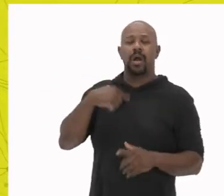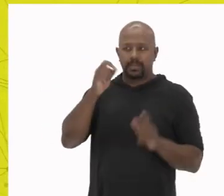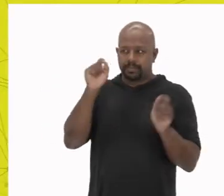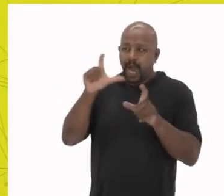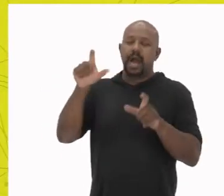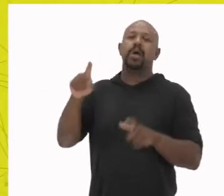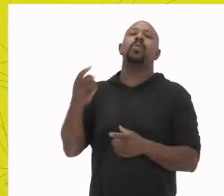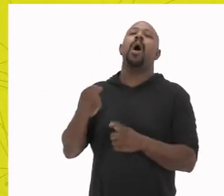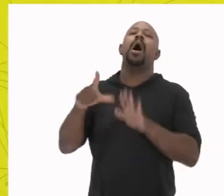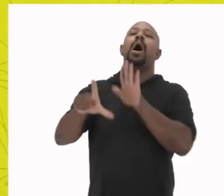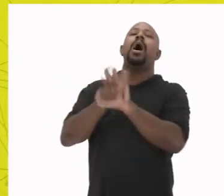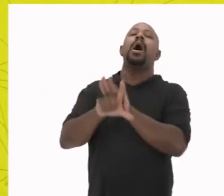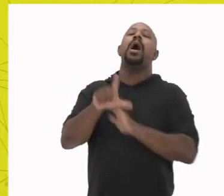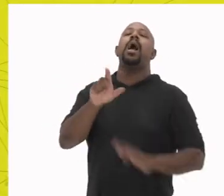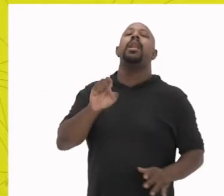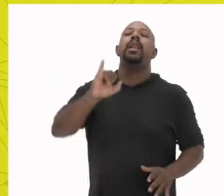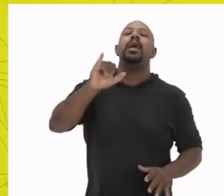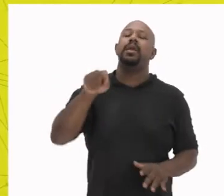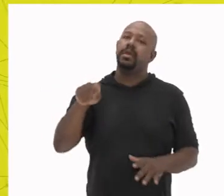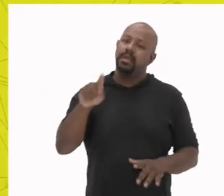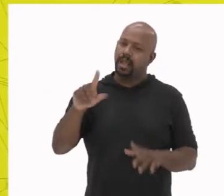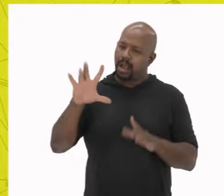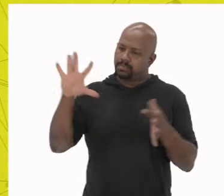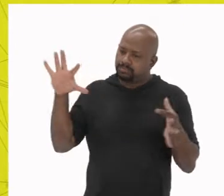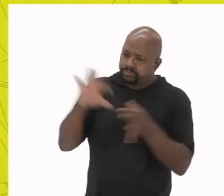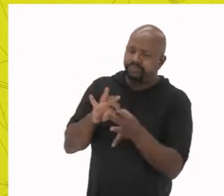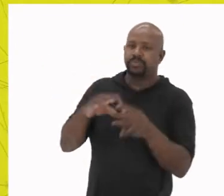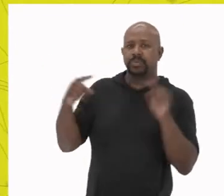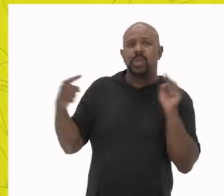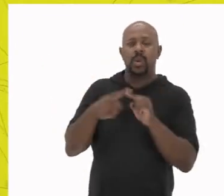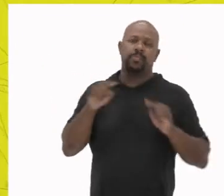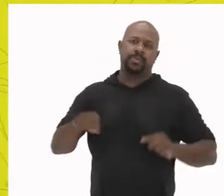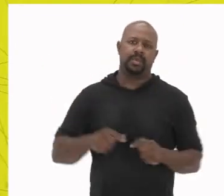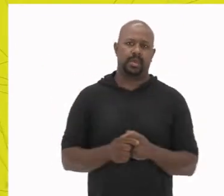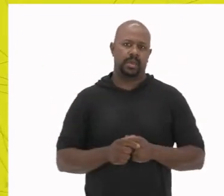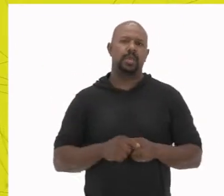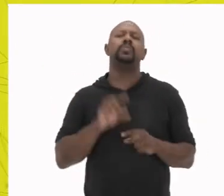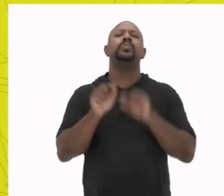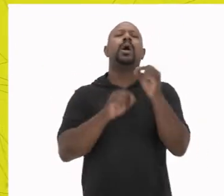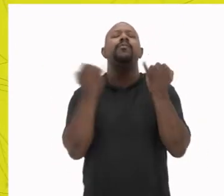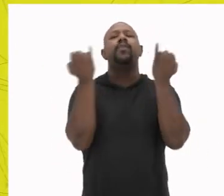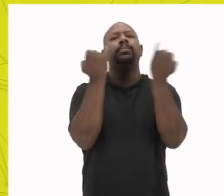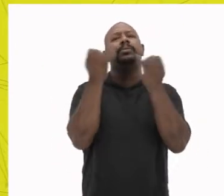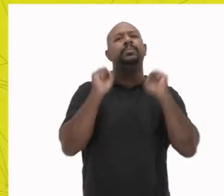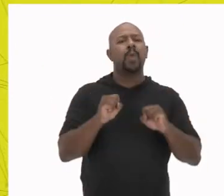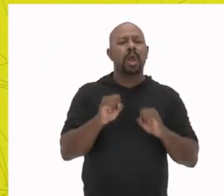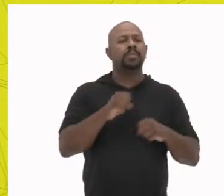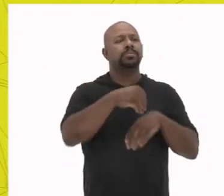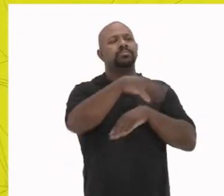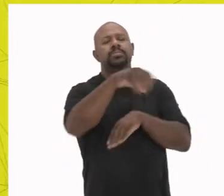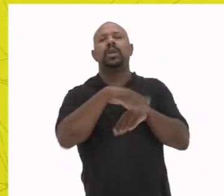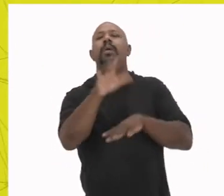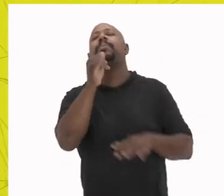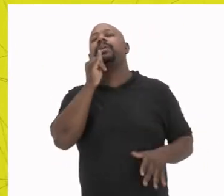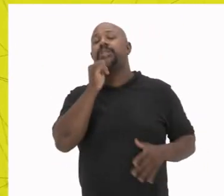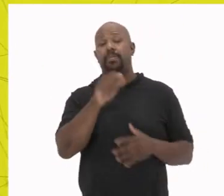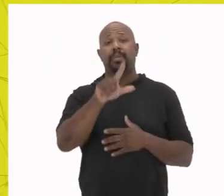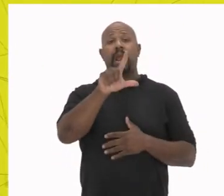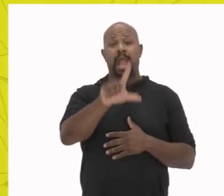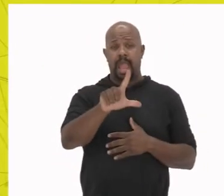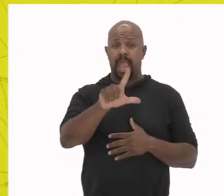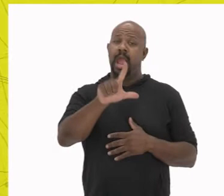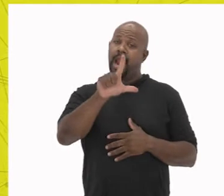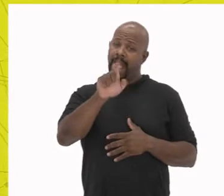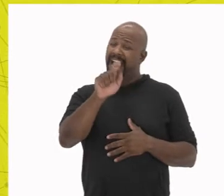virtual é estar atento à legislação. Quais são as leis que se aplicam ao meu acervo? quais informações podem ser compartilhadas.